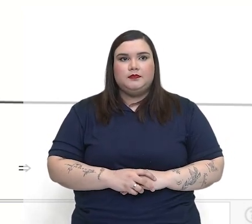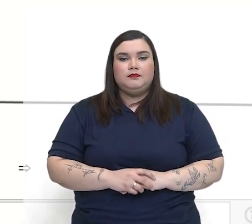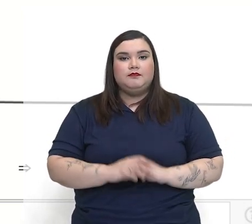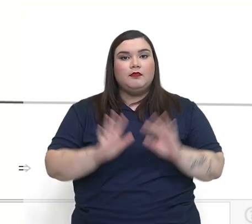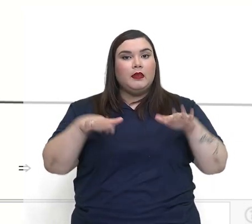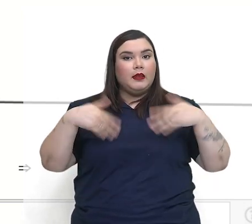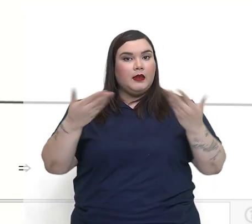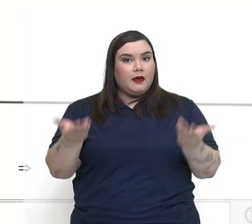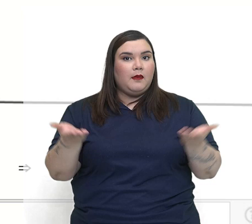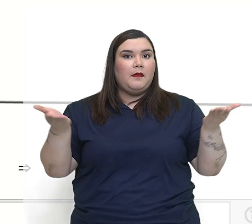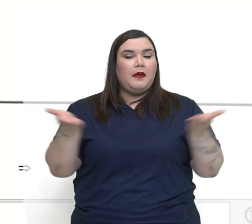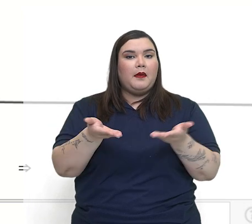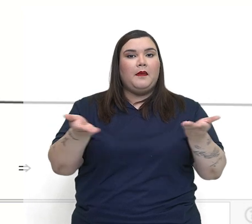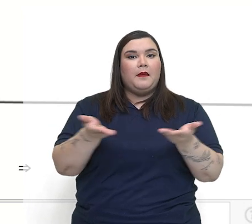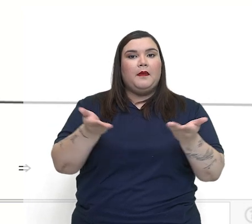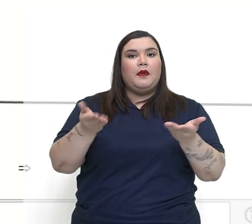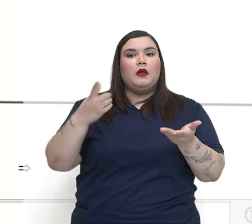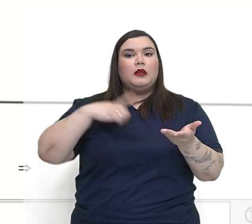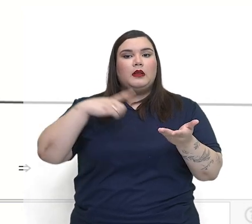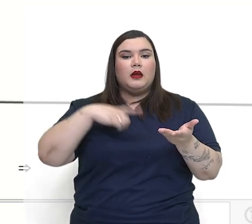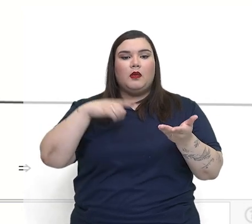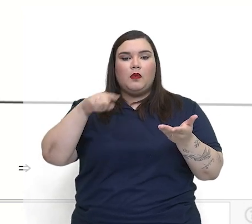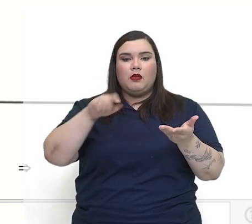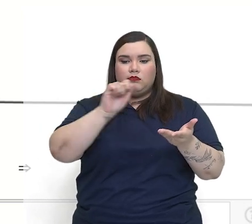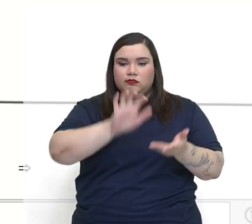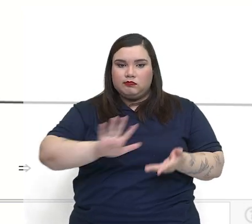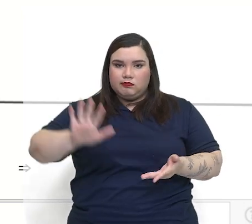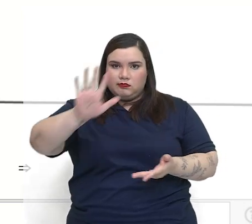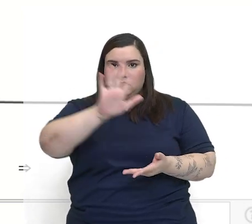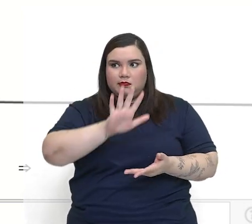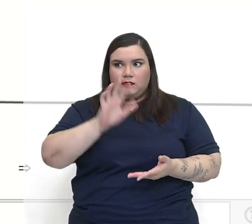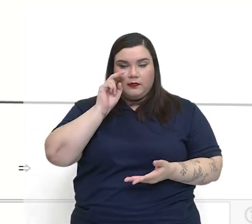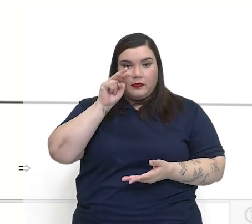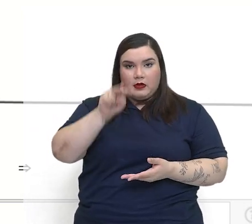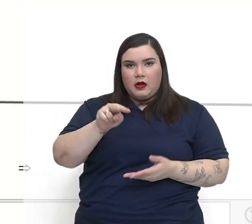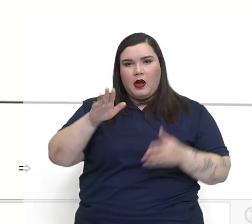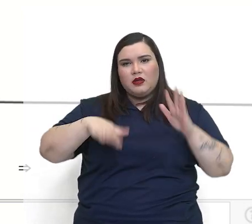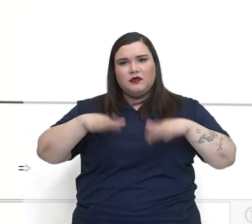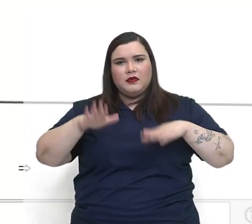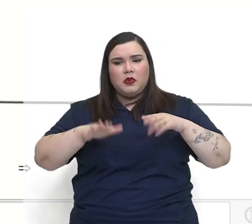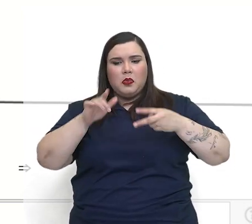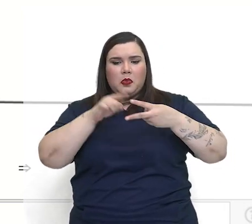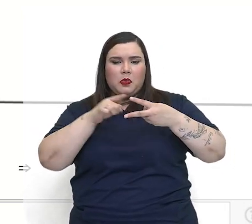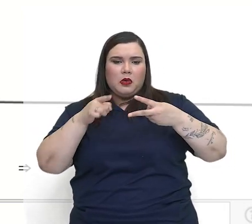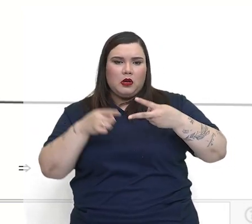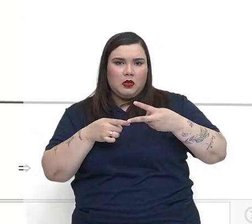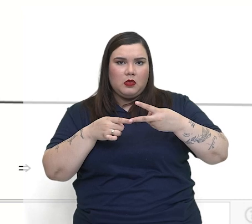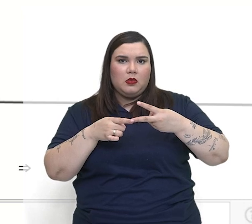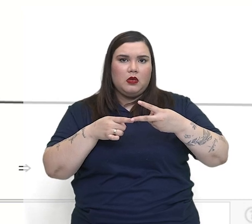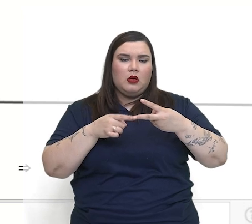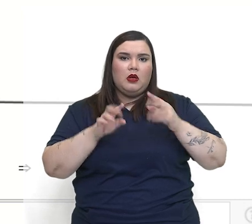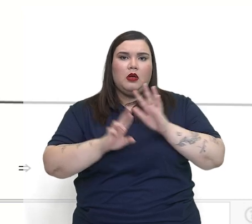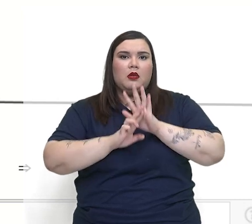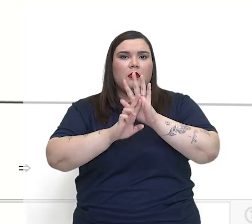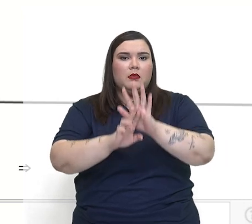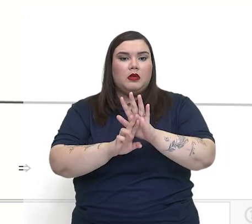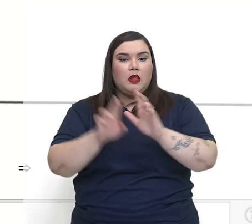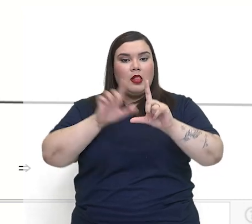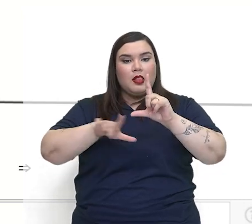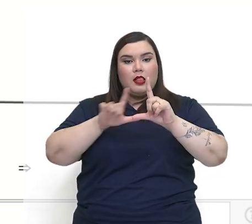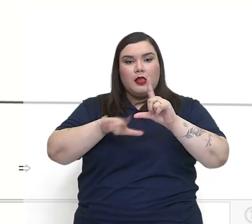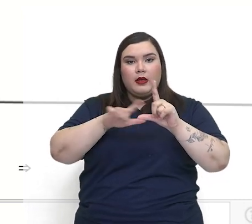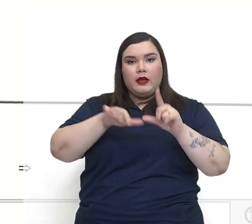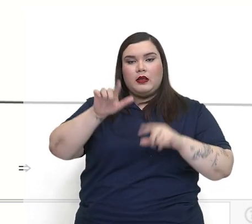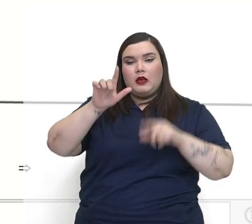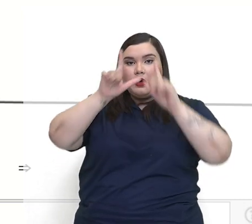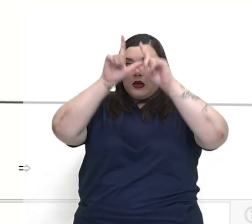Então vamos pegar aqui. Essa região aqui, ó, né, geralmente o ângulo ele é representado por letras